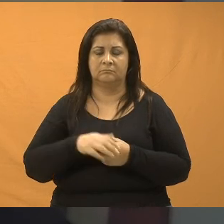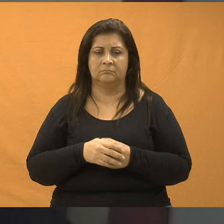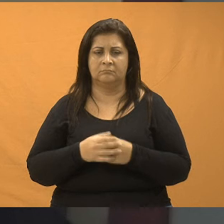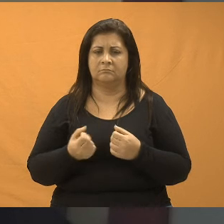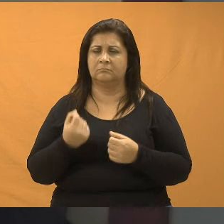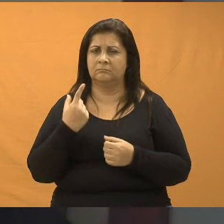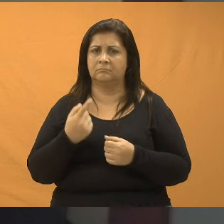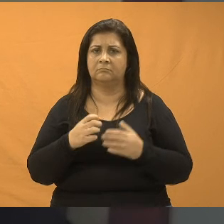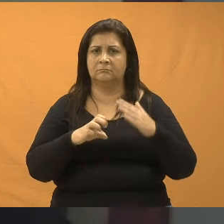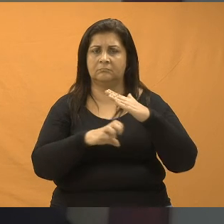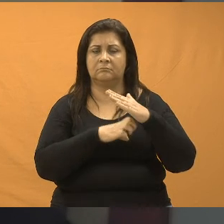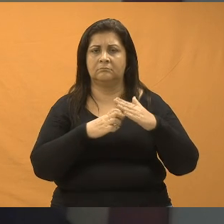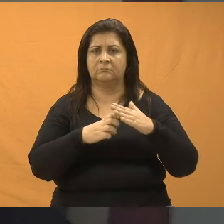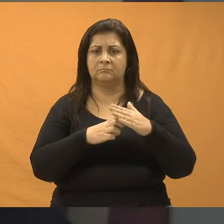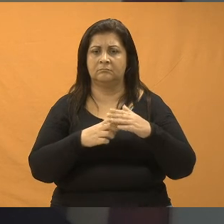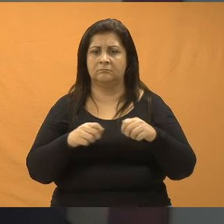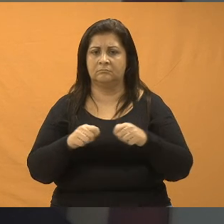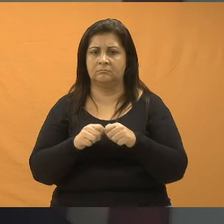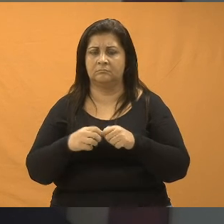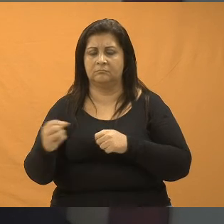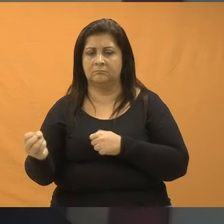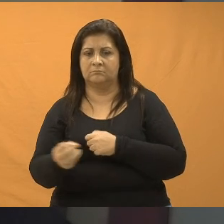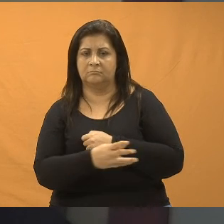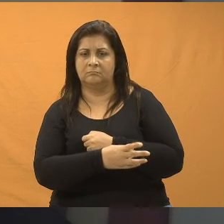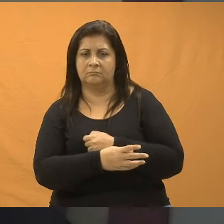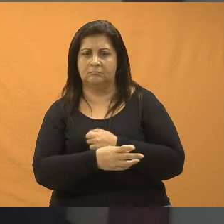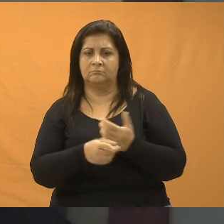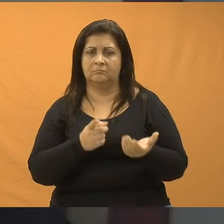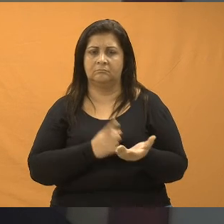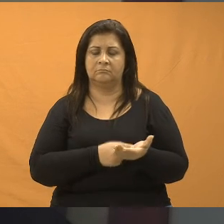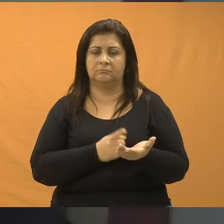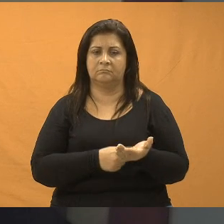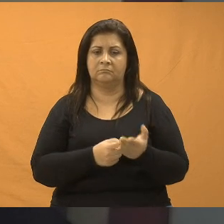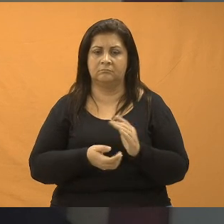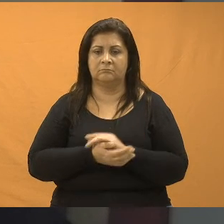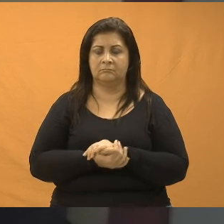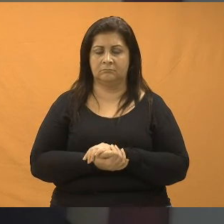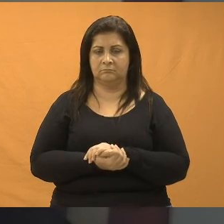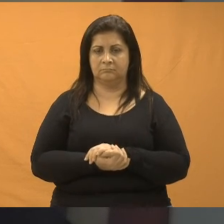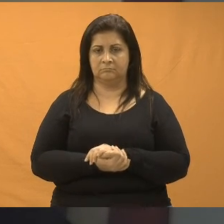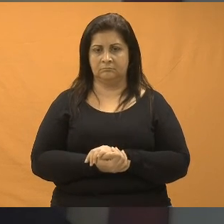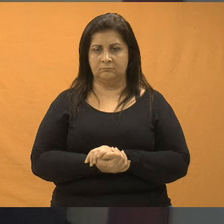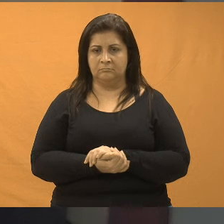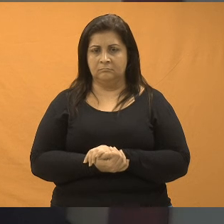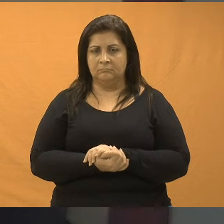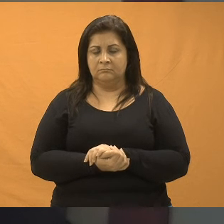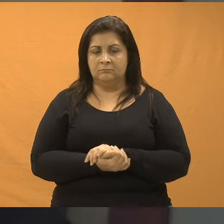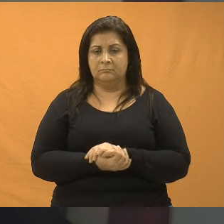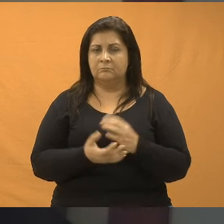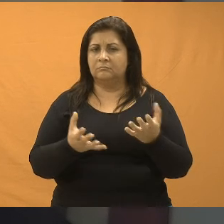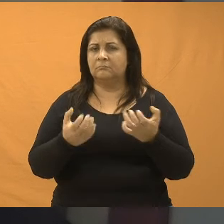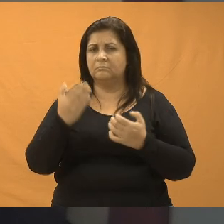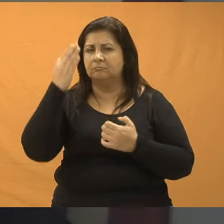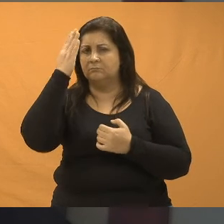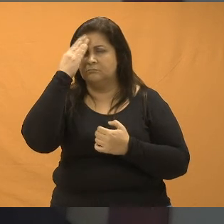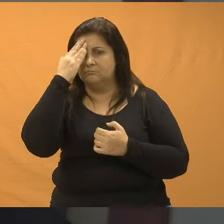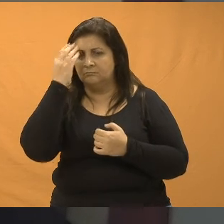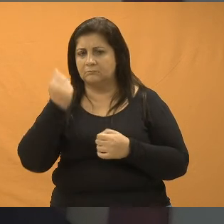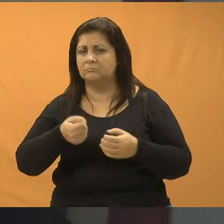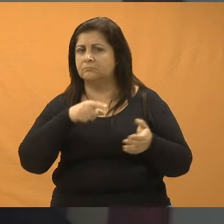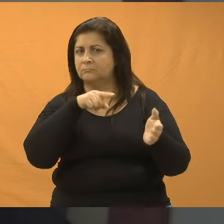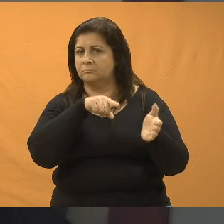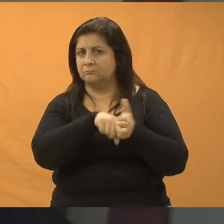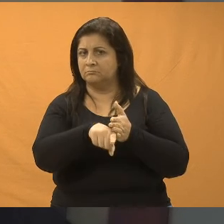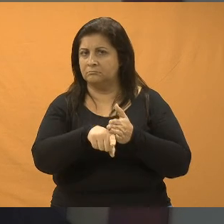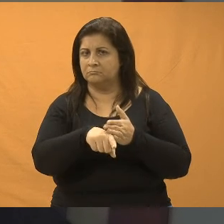a prefeitura, esteja renovando os contratos com essa empresa. Eu queria saber, e fiz essa